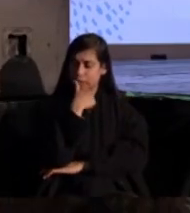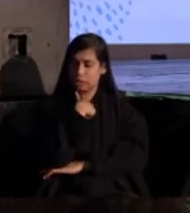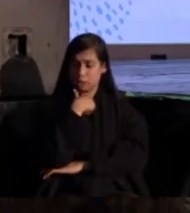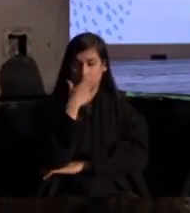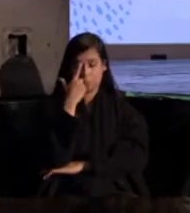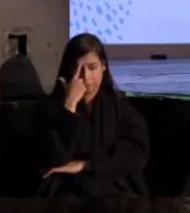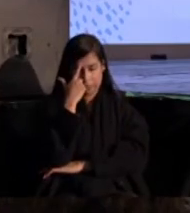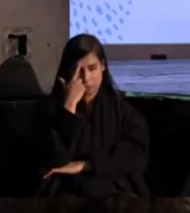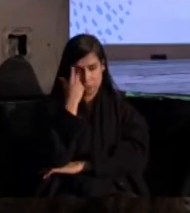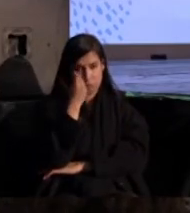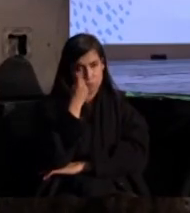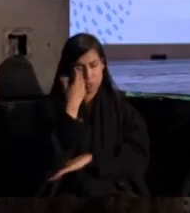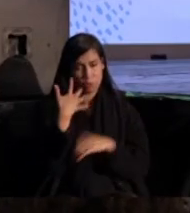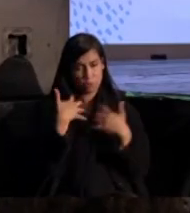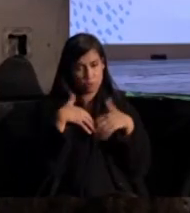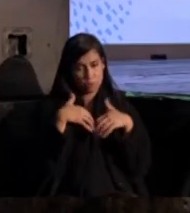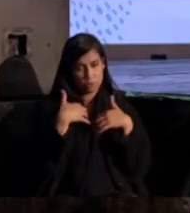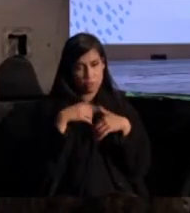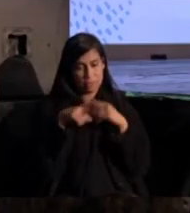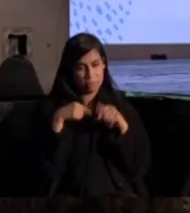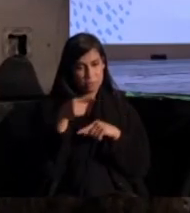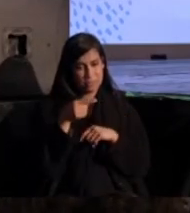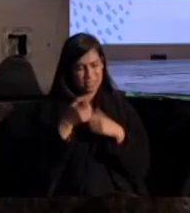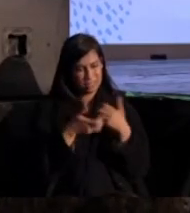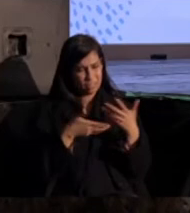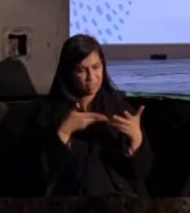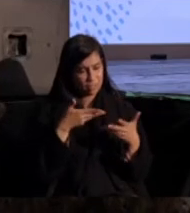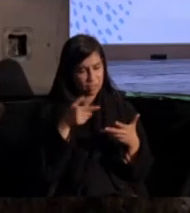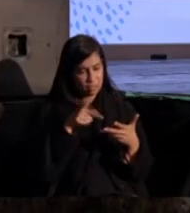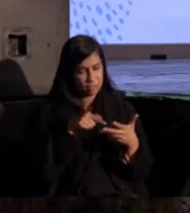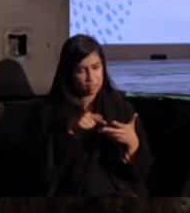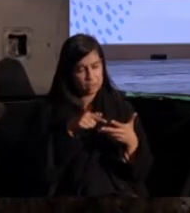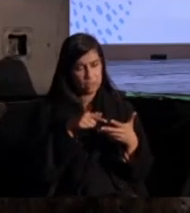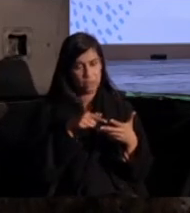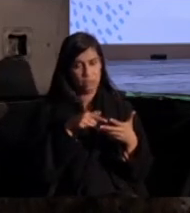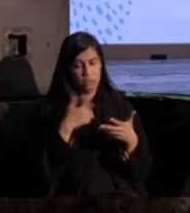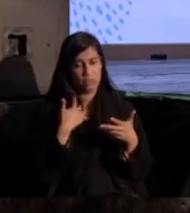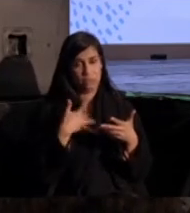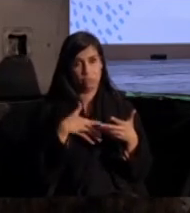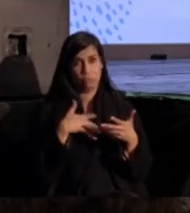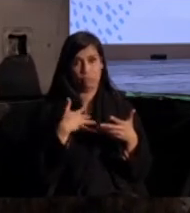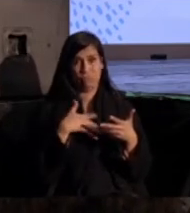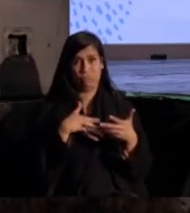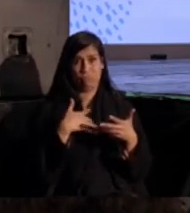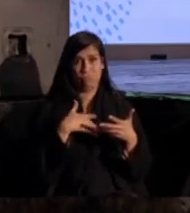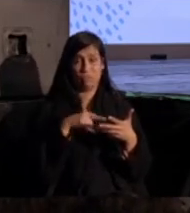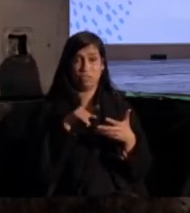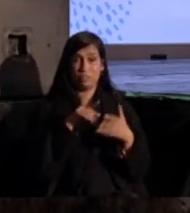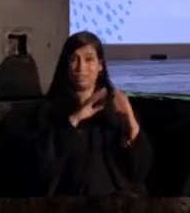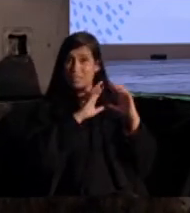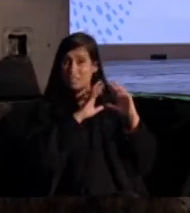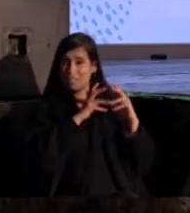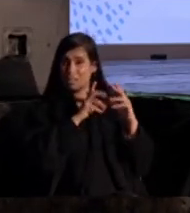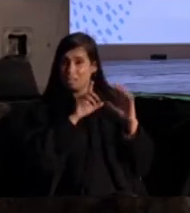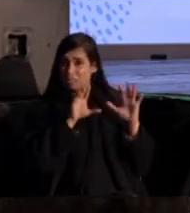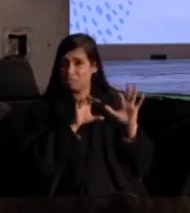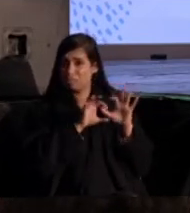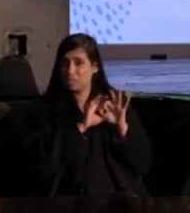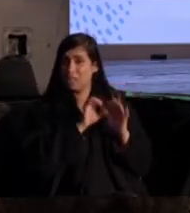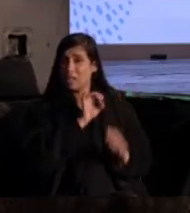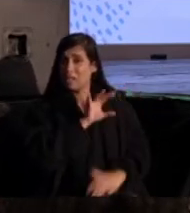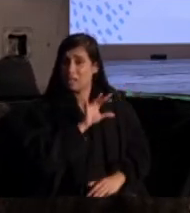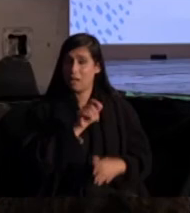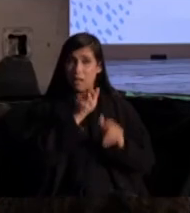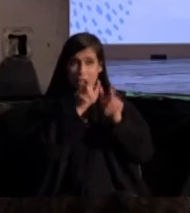E quando eu falo e eu ouço o que eu falei, eu produzo o meu sentido, o sentido para mim. Mas cada um de